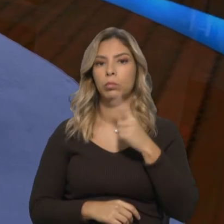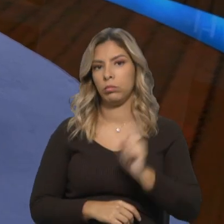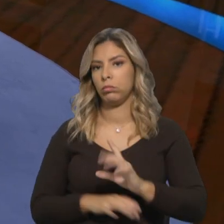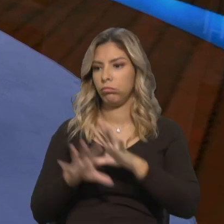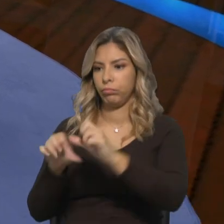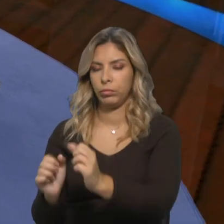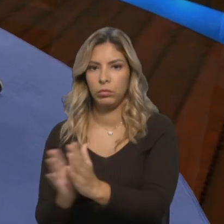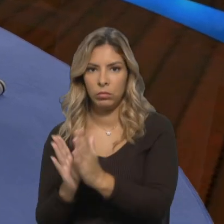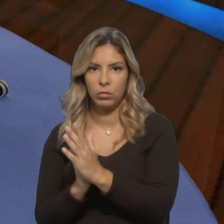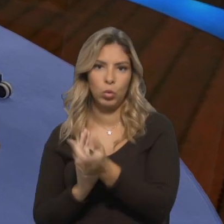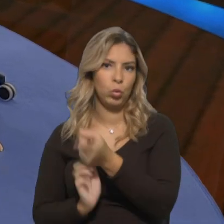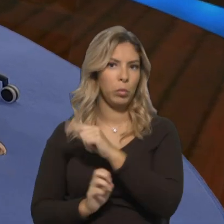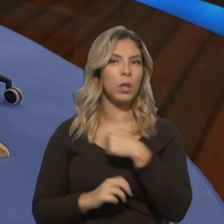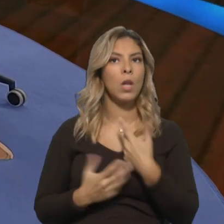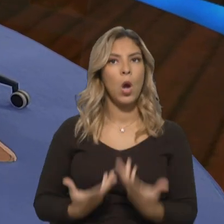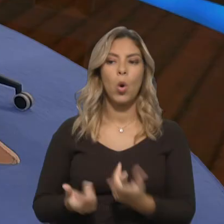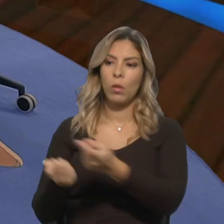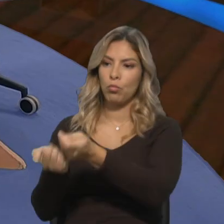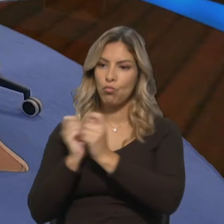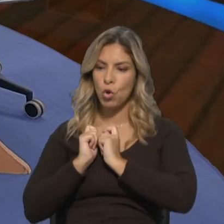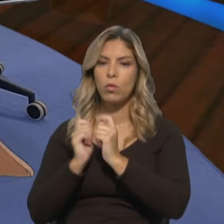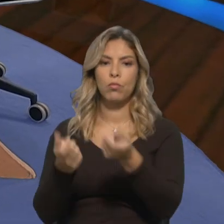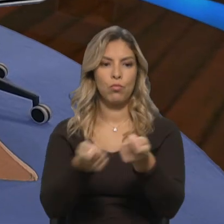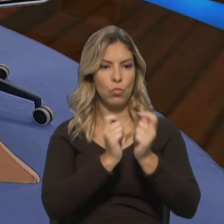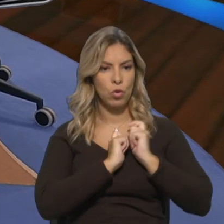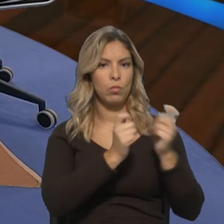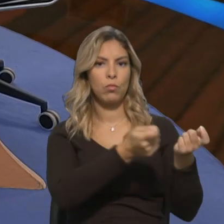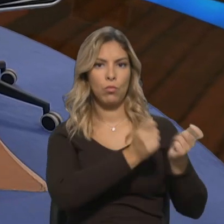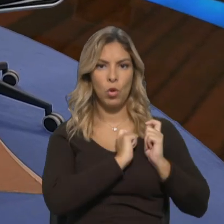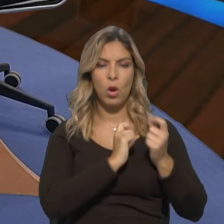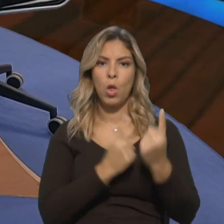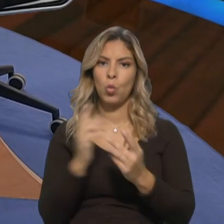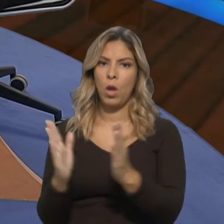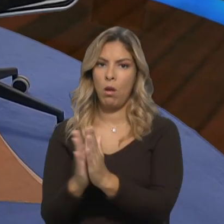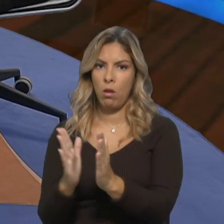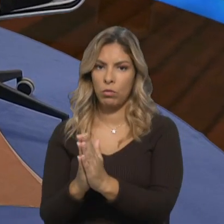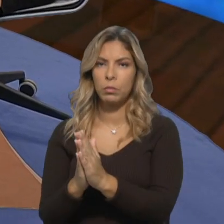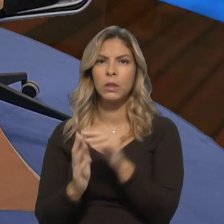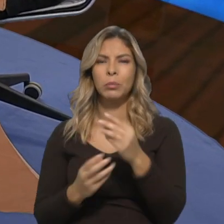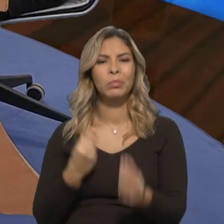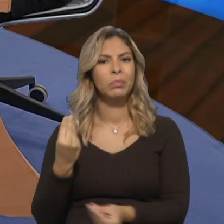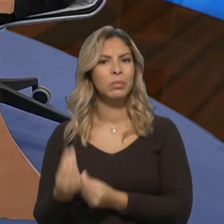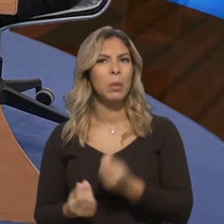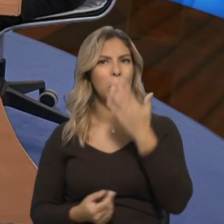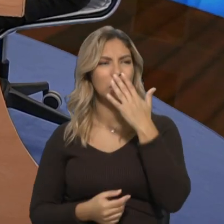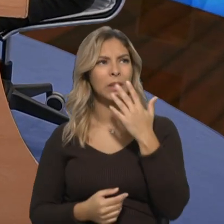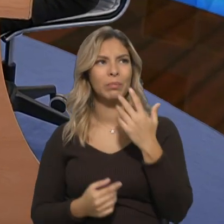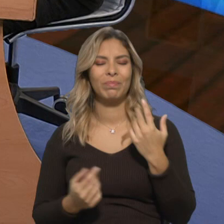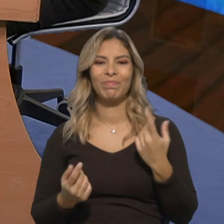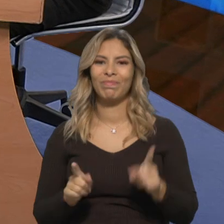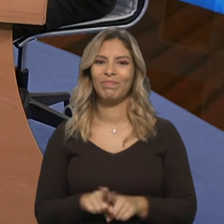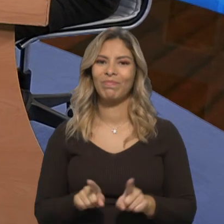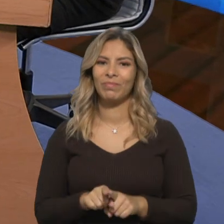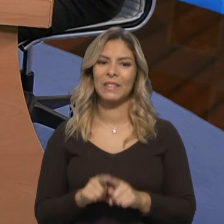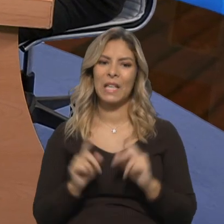mas neste caso temos assumido algumas, onde precisamente tem uma série de, nós chamamos uma espécie de salada russa, ou seja, tem muita